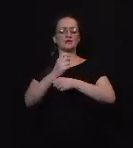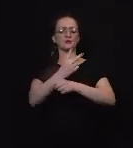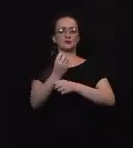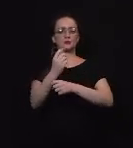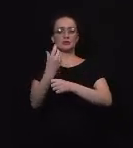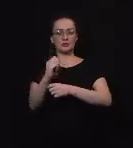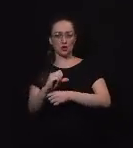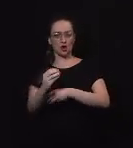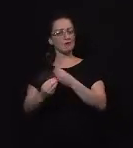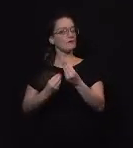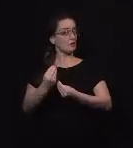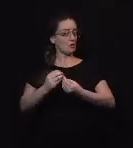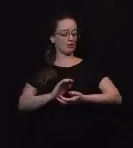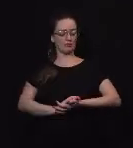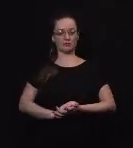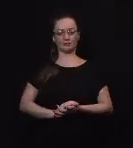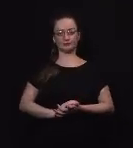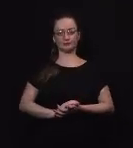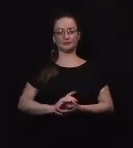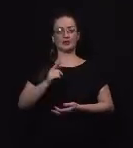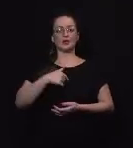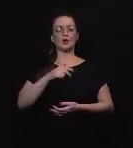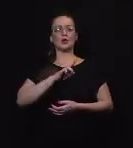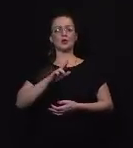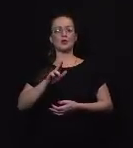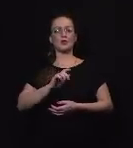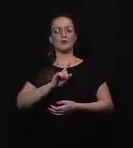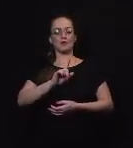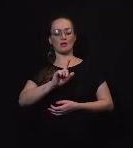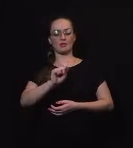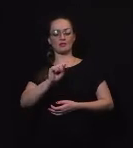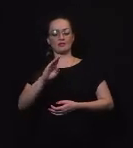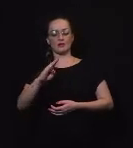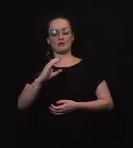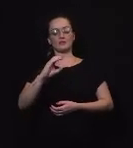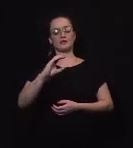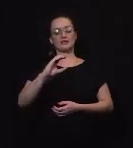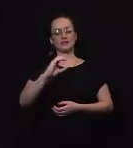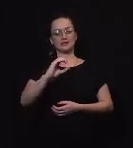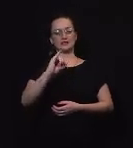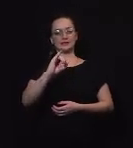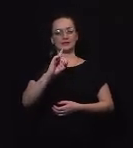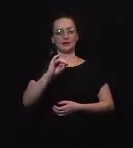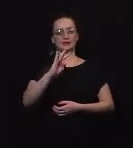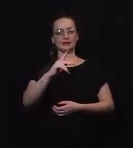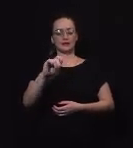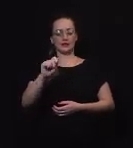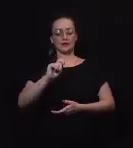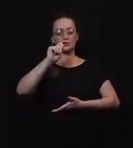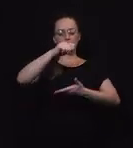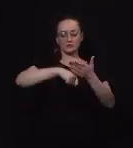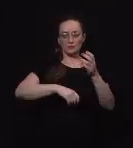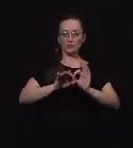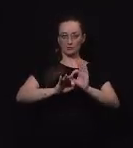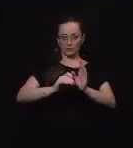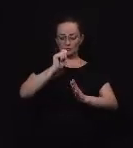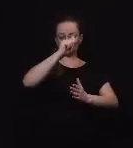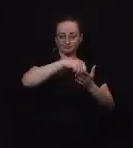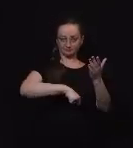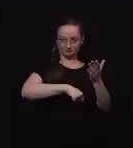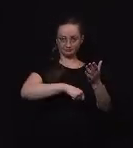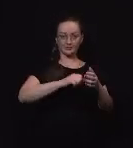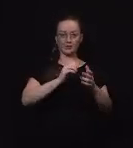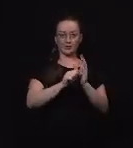uma iniciativa que chamava Lab de Cidadania. Eles inscreveram projetos para um